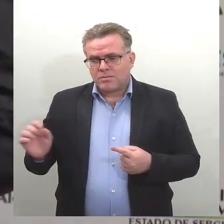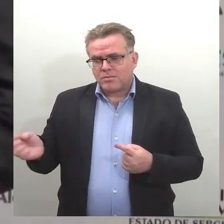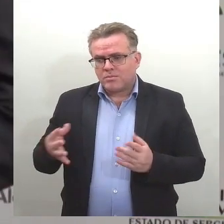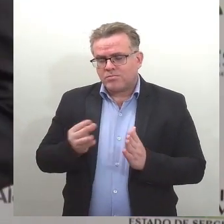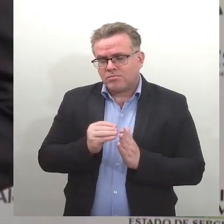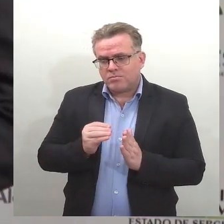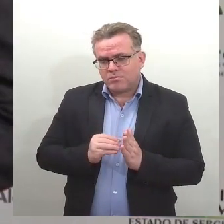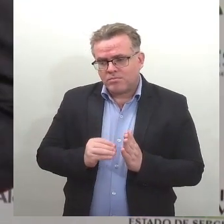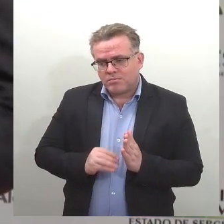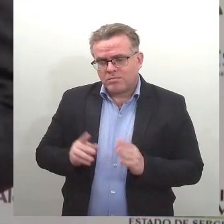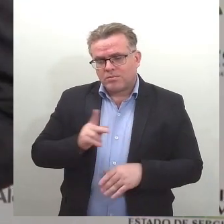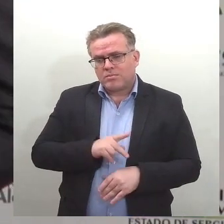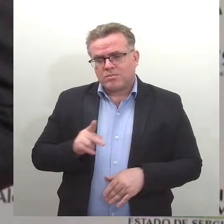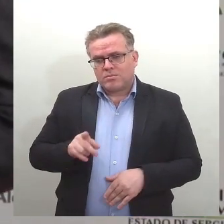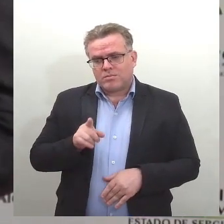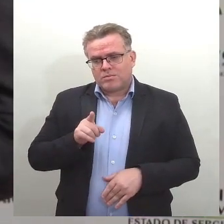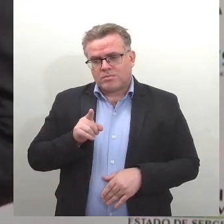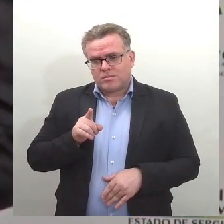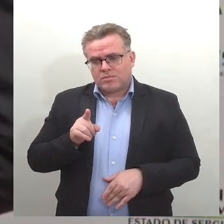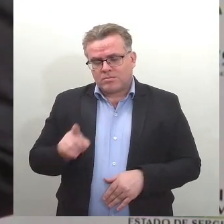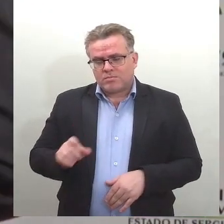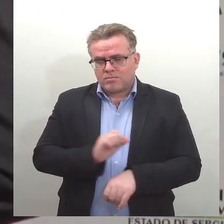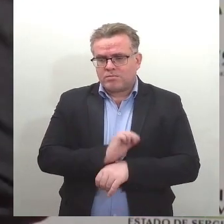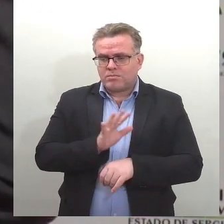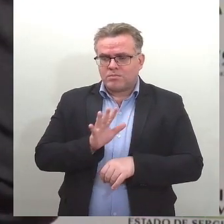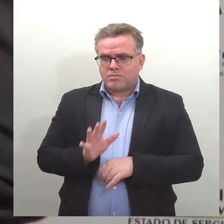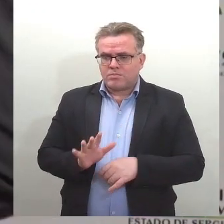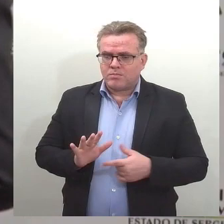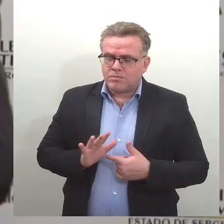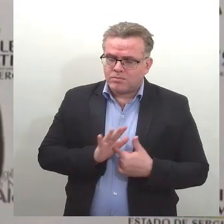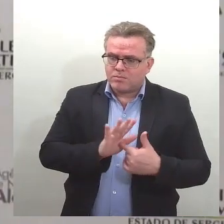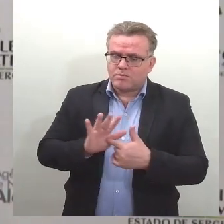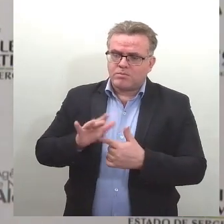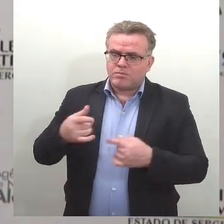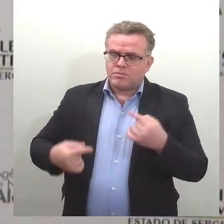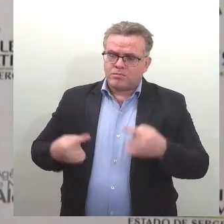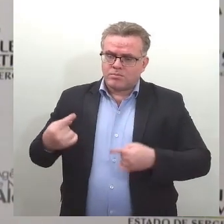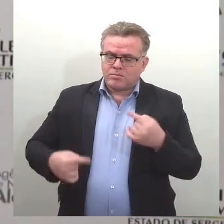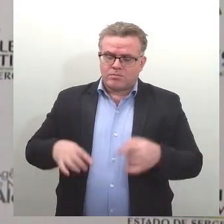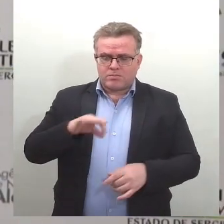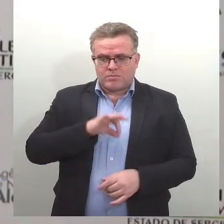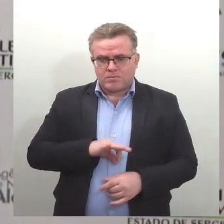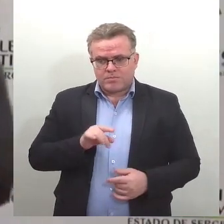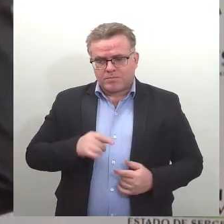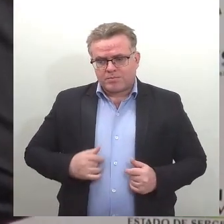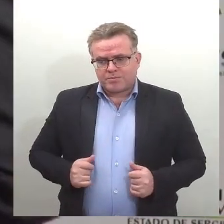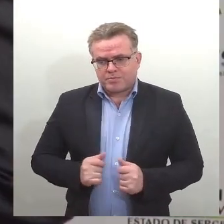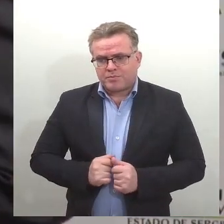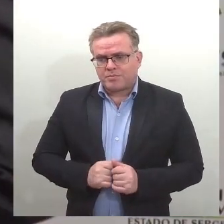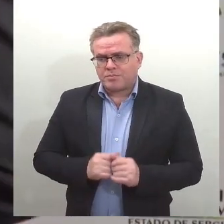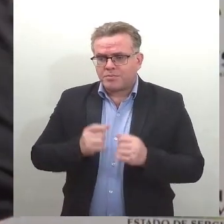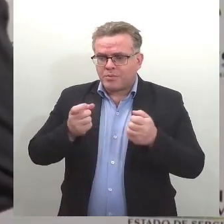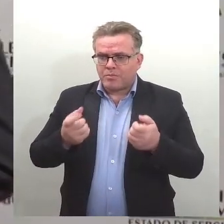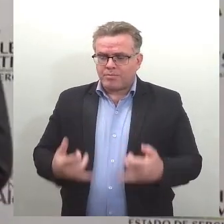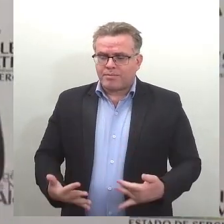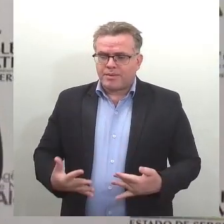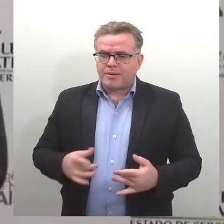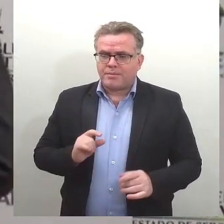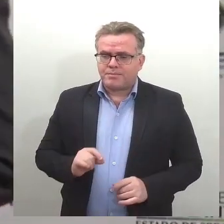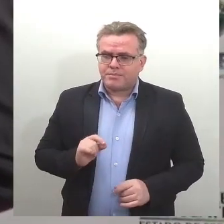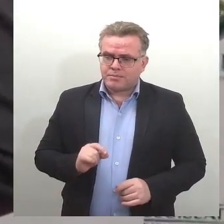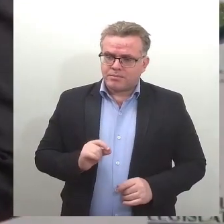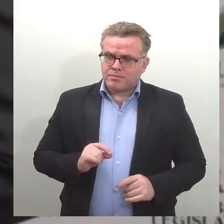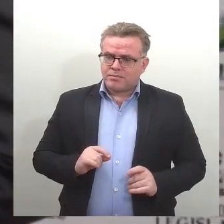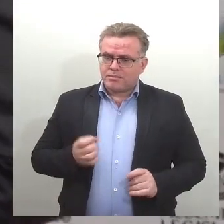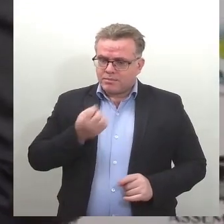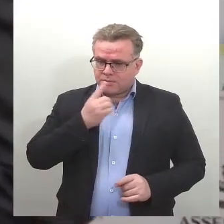está voltada a discussão em relação ao piso salarial. A senhora trouxe essa denúncia hoje para a tribuna, não é isso? Bom dia. Bom dia a todas